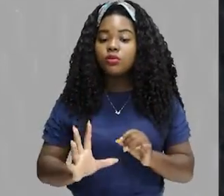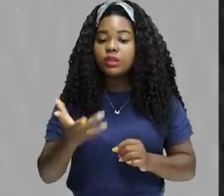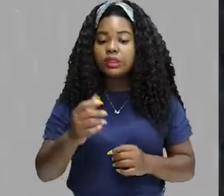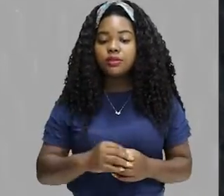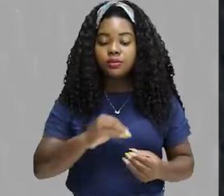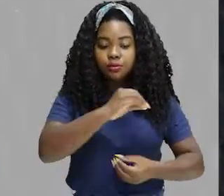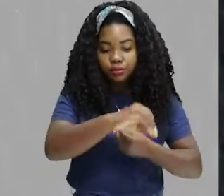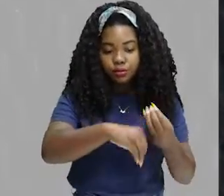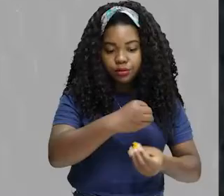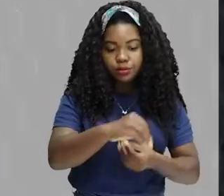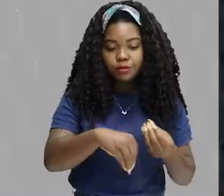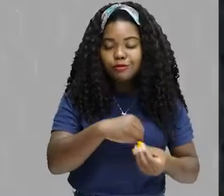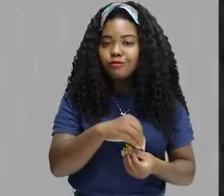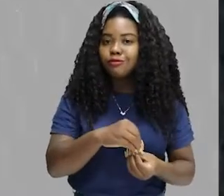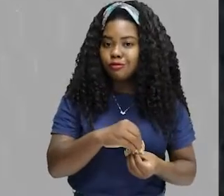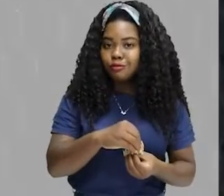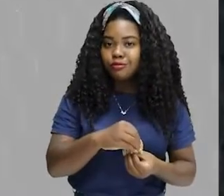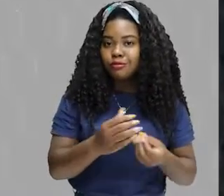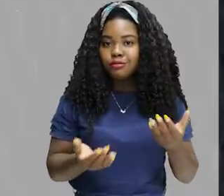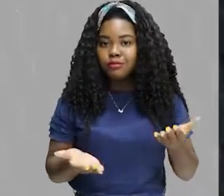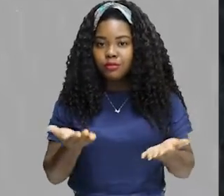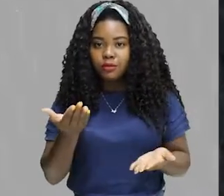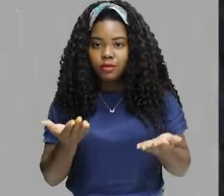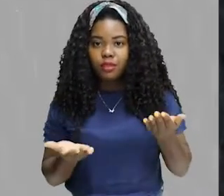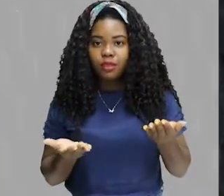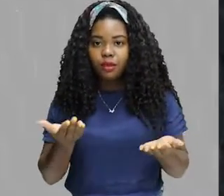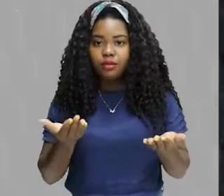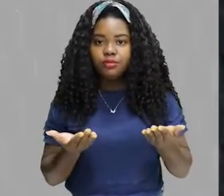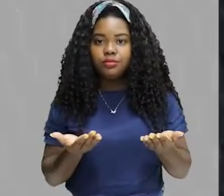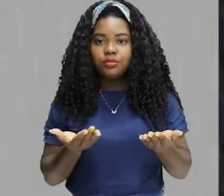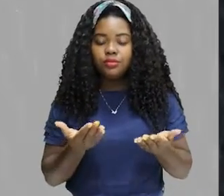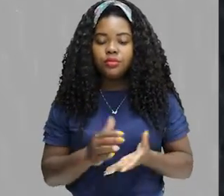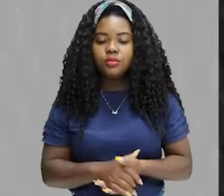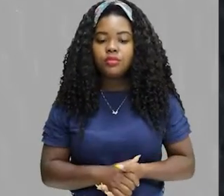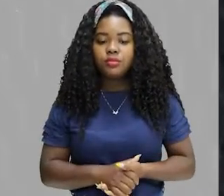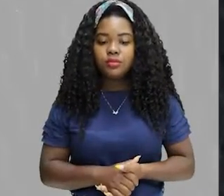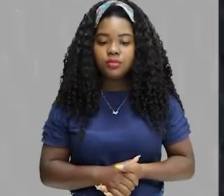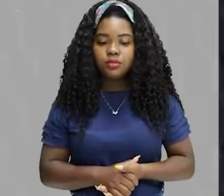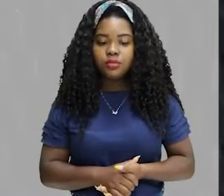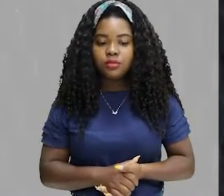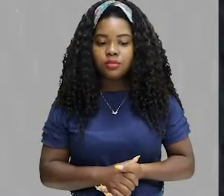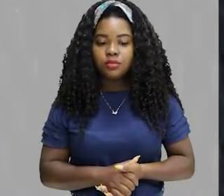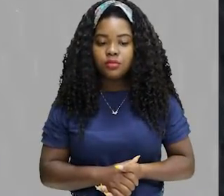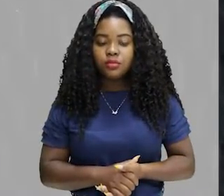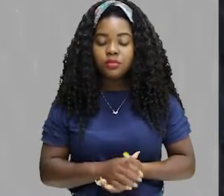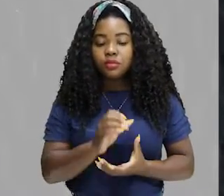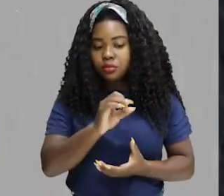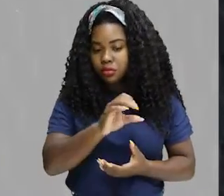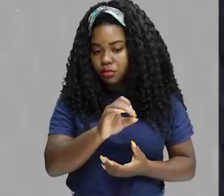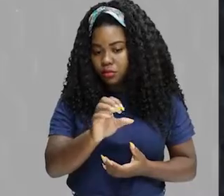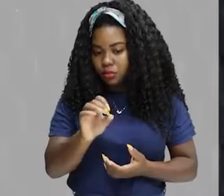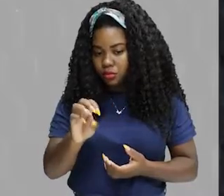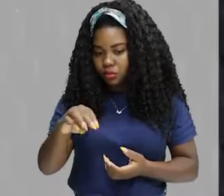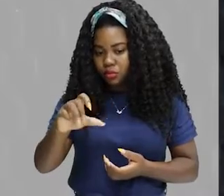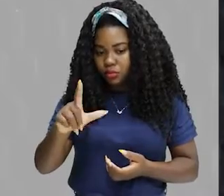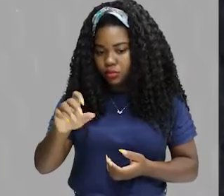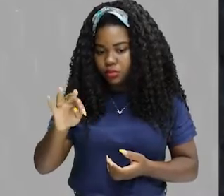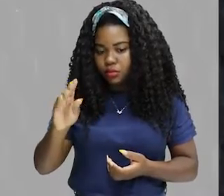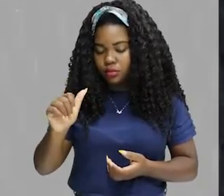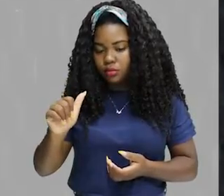está balanceada, certo? Na frente, né, de cada molécula, qual é o